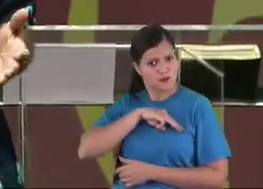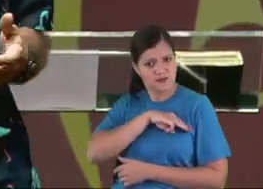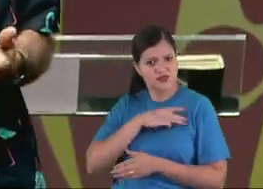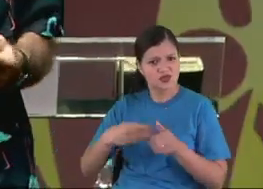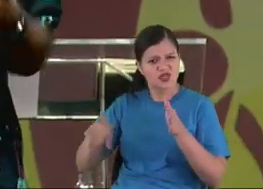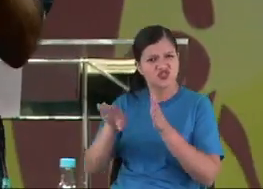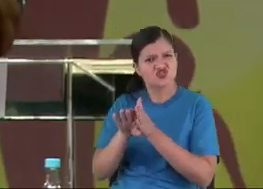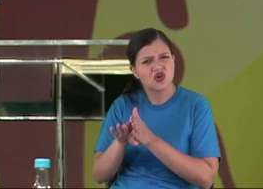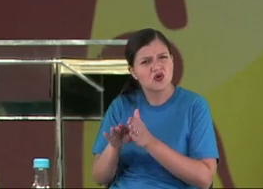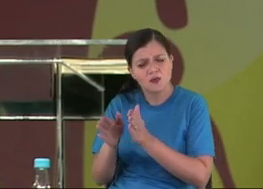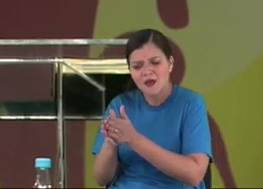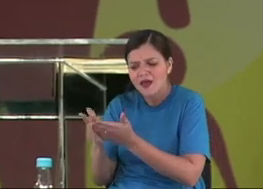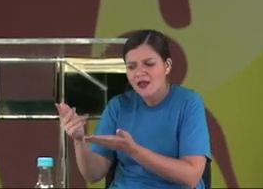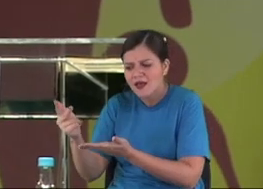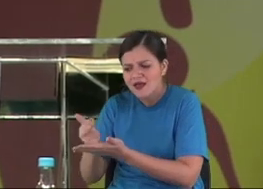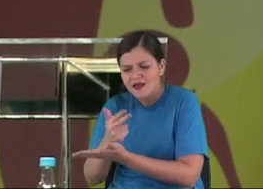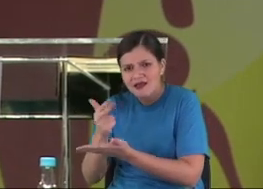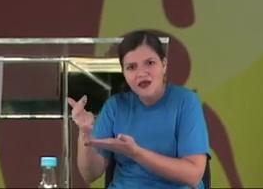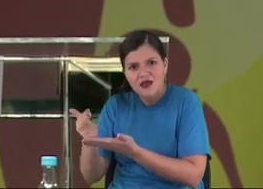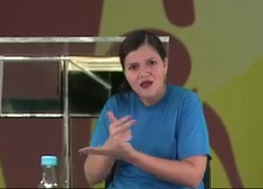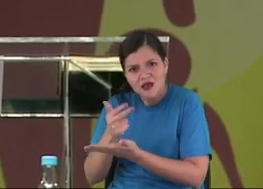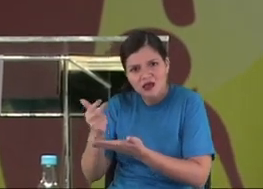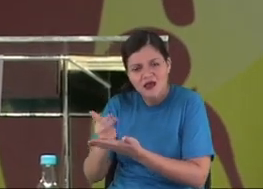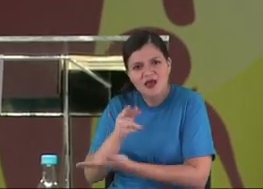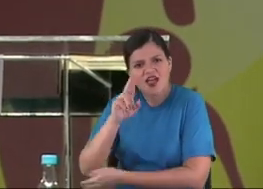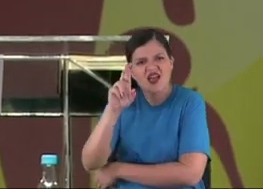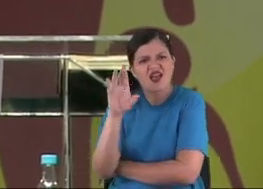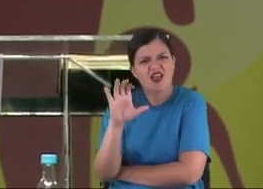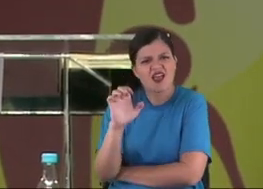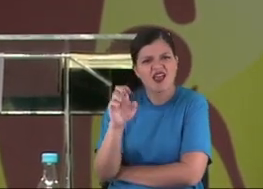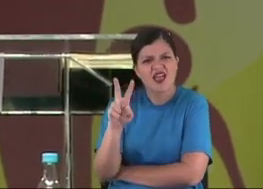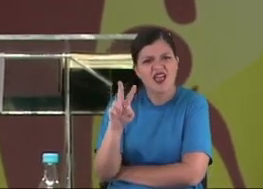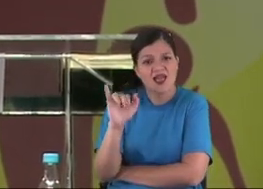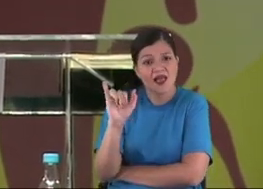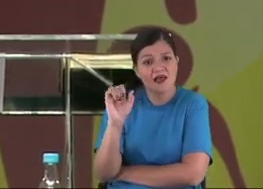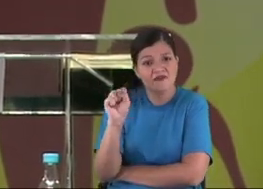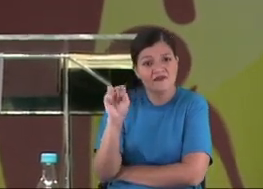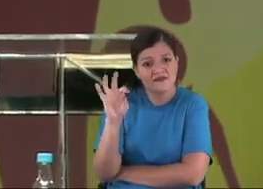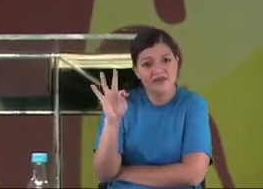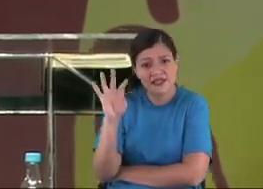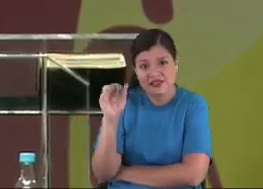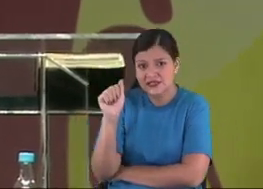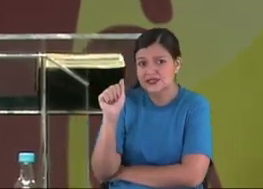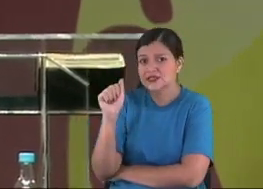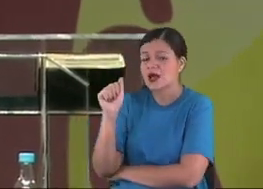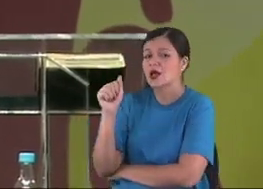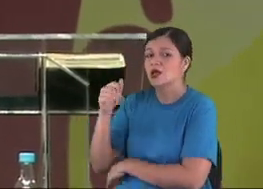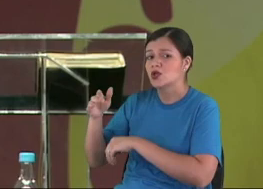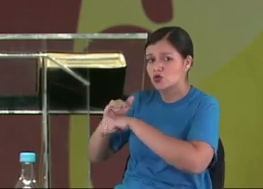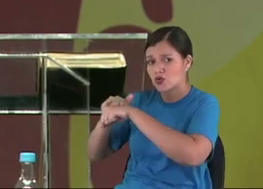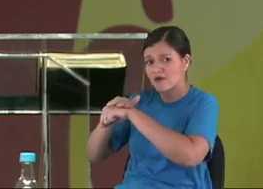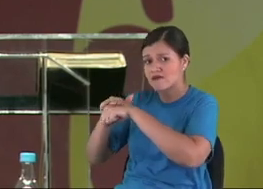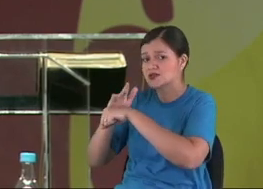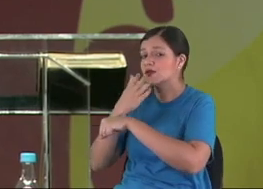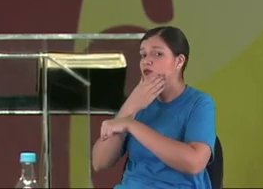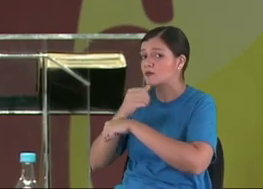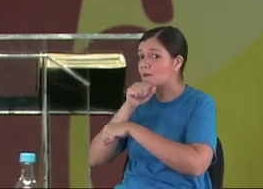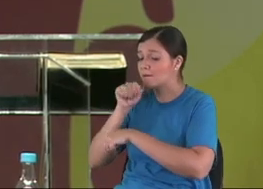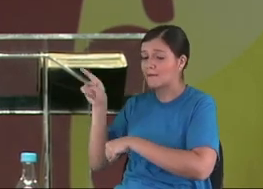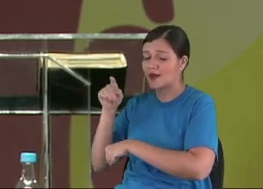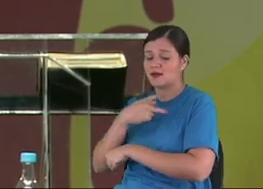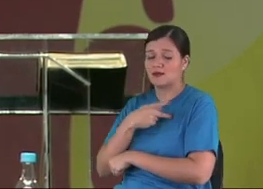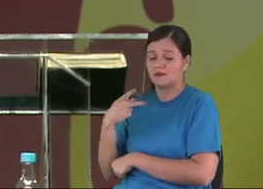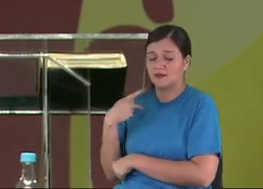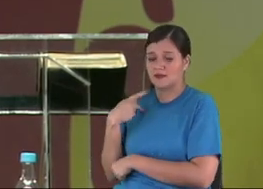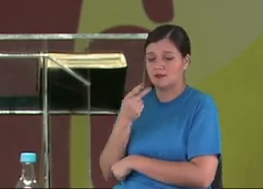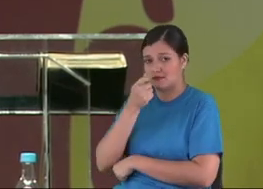revista tipo Veja, não era Veja, mas tipo Veja, e ele falou: pastor João, você não acredita o que está aqui, tem aqui um